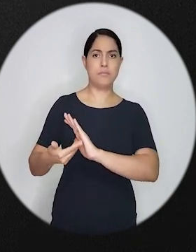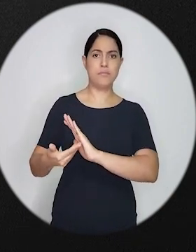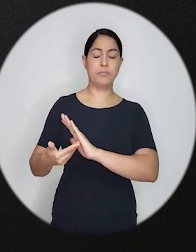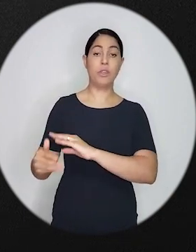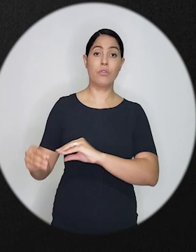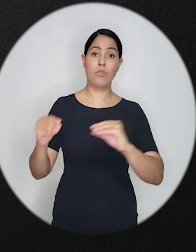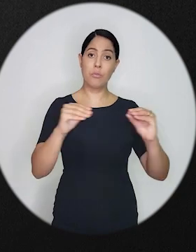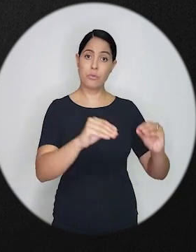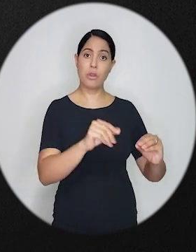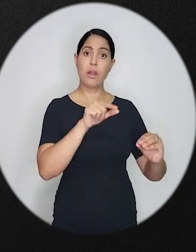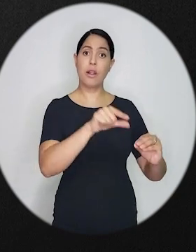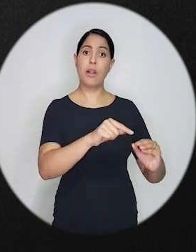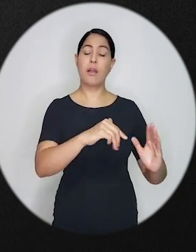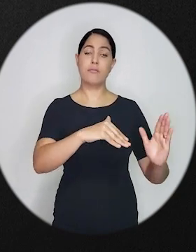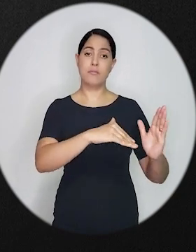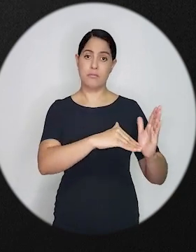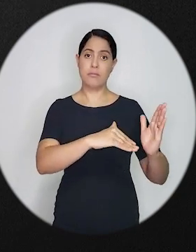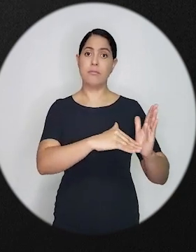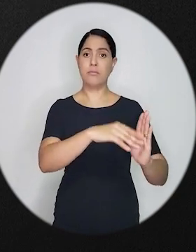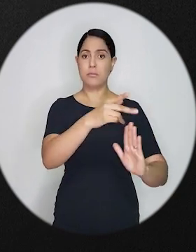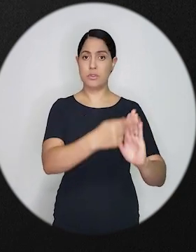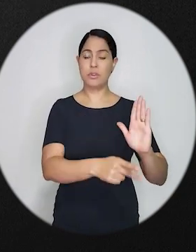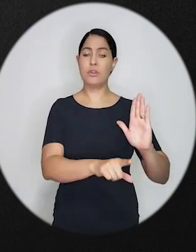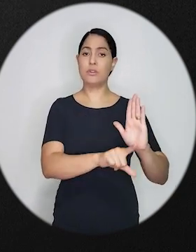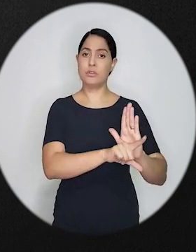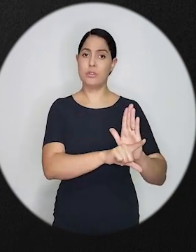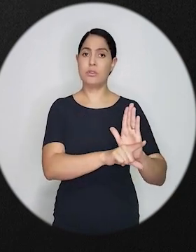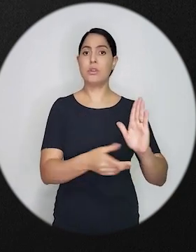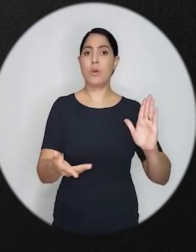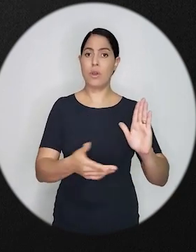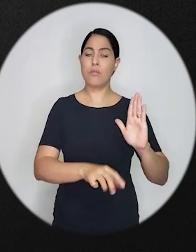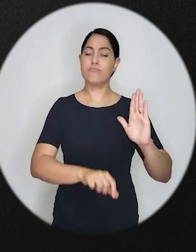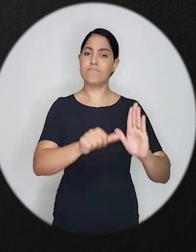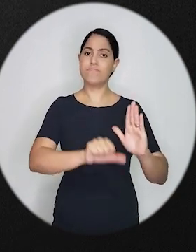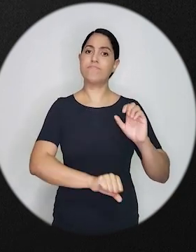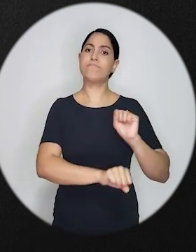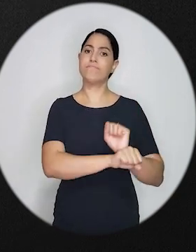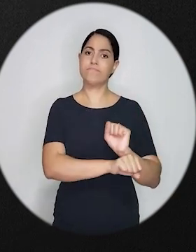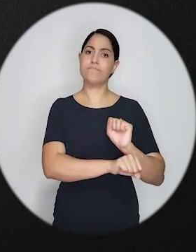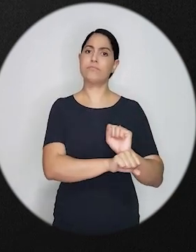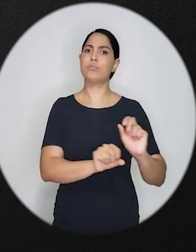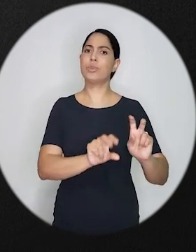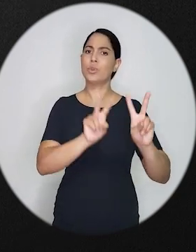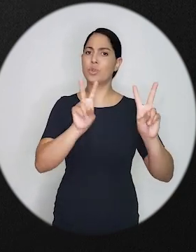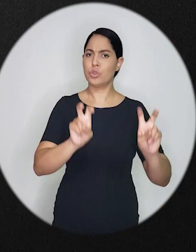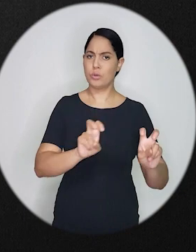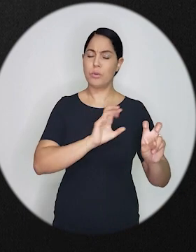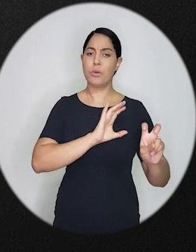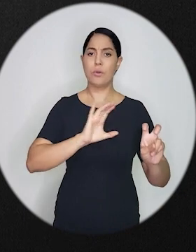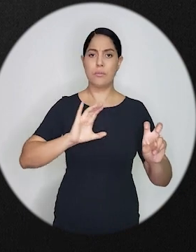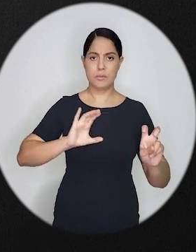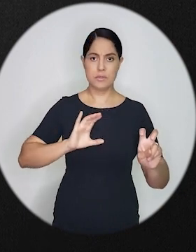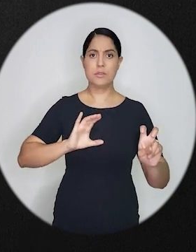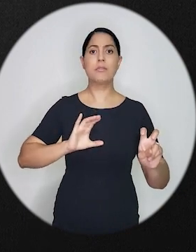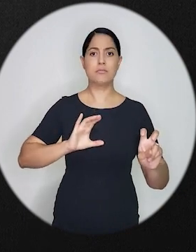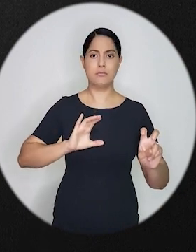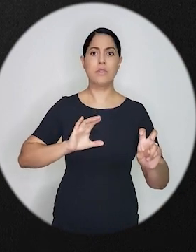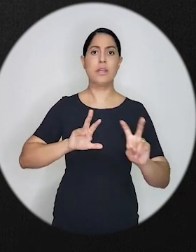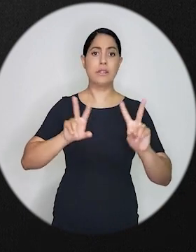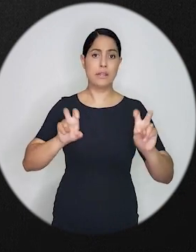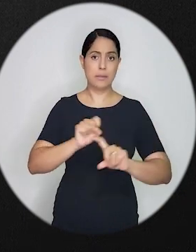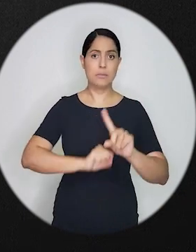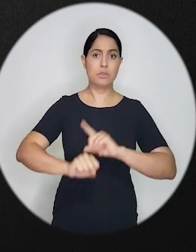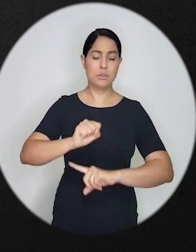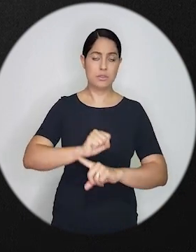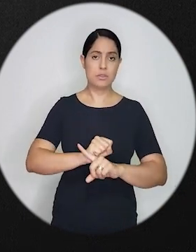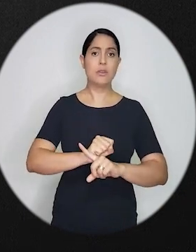projeto lá na Câmara de Deputados. Agora o projeto se encontra no Senado e aguarda a avaliação da Comissão de Assuntos